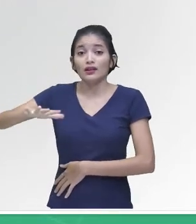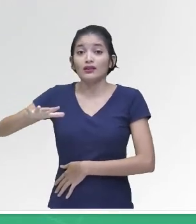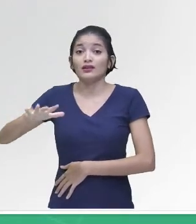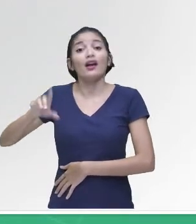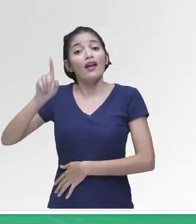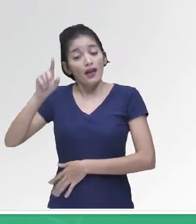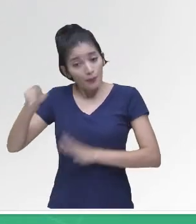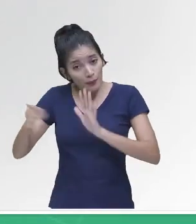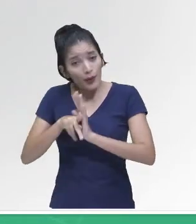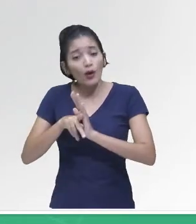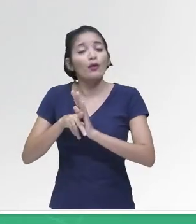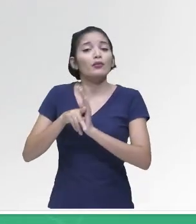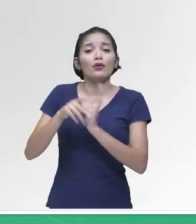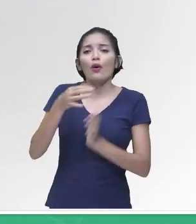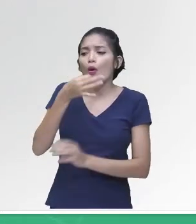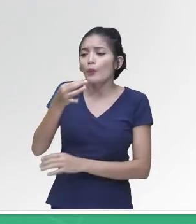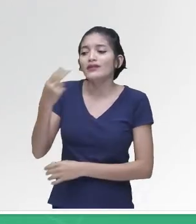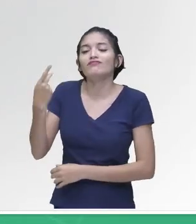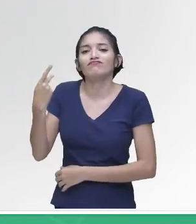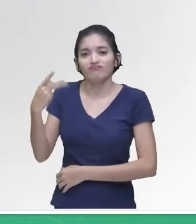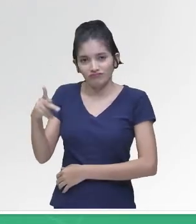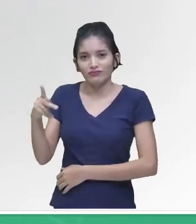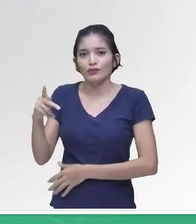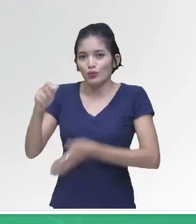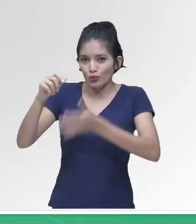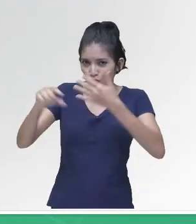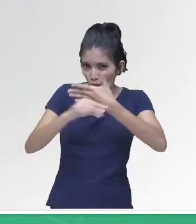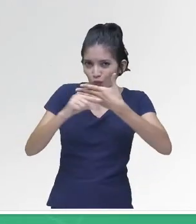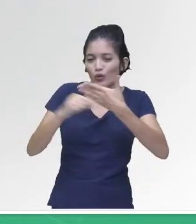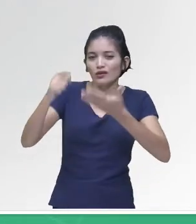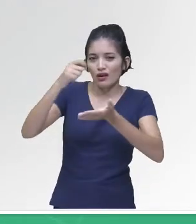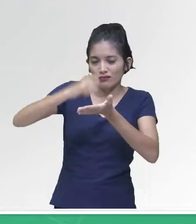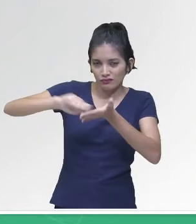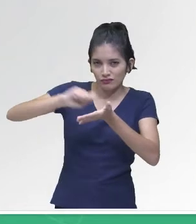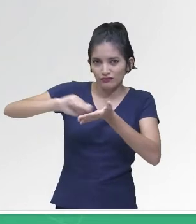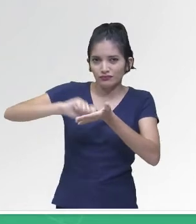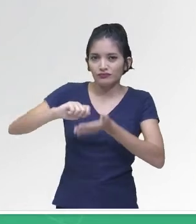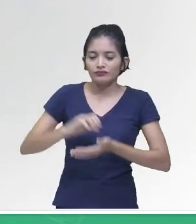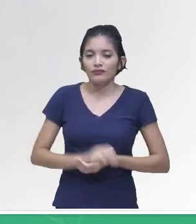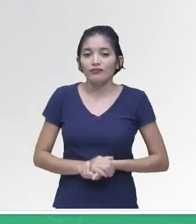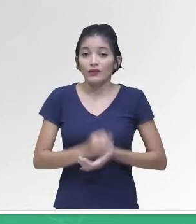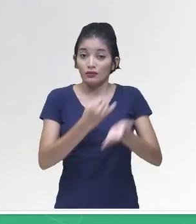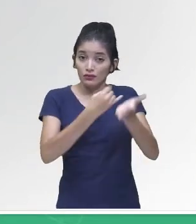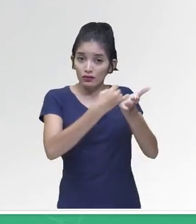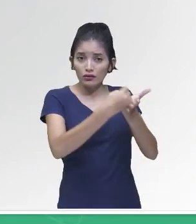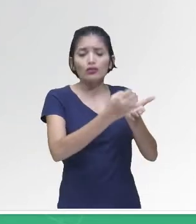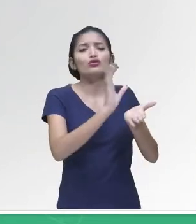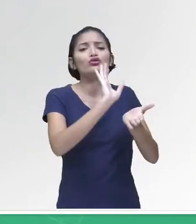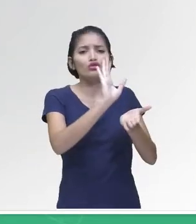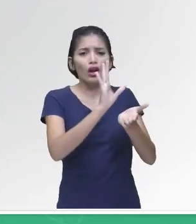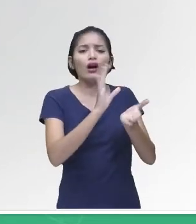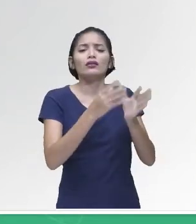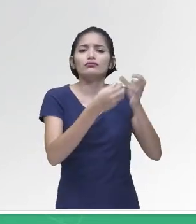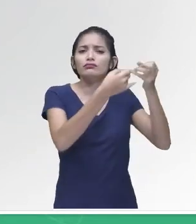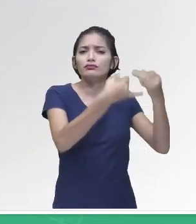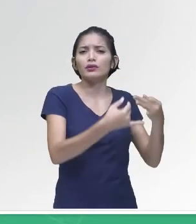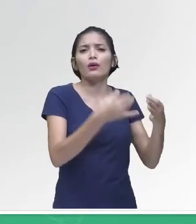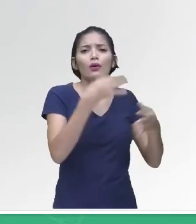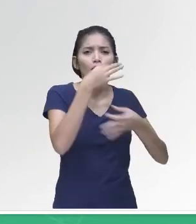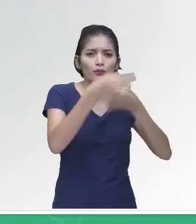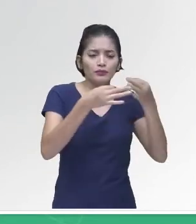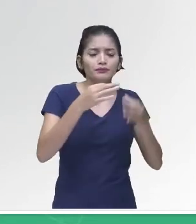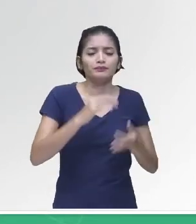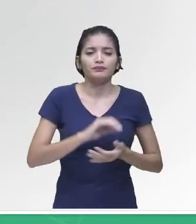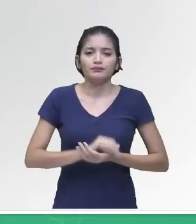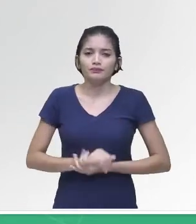dele. Este é de fato o que acontece. Percebe? Na introdução, ele já deu aí a sua opinião.